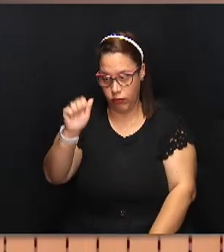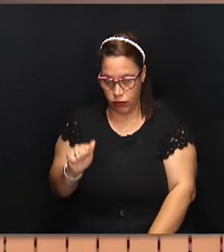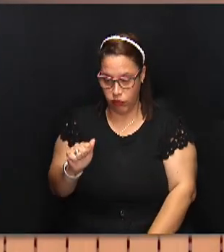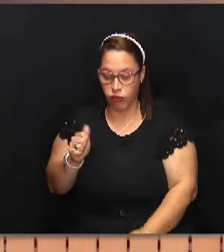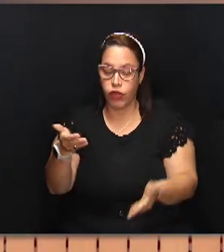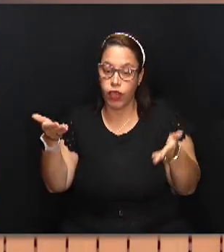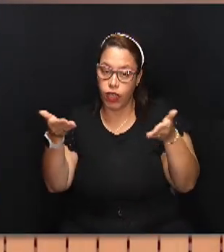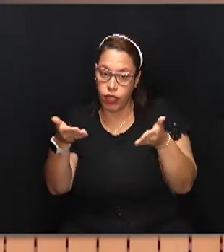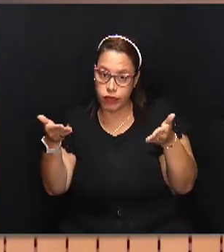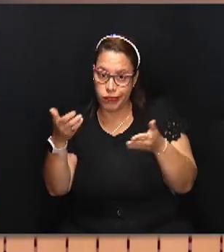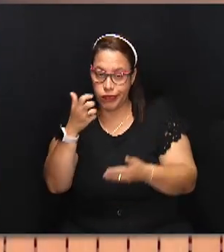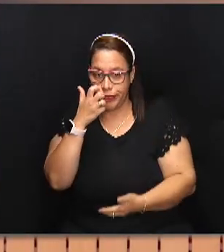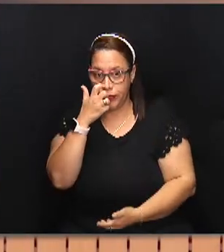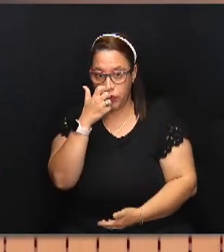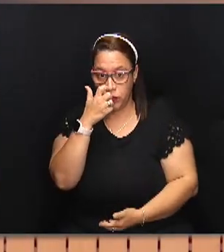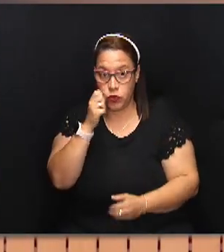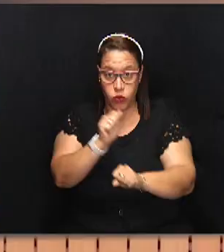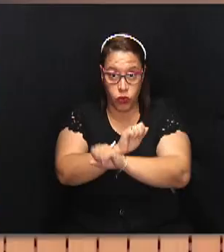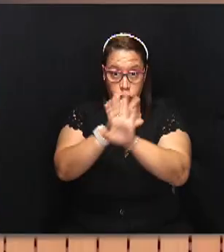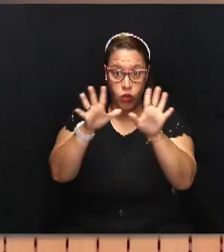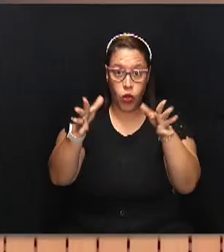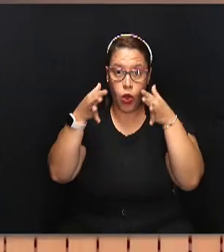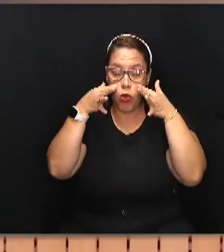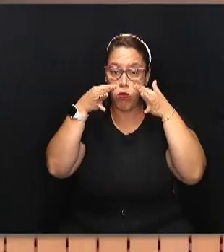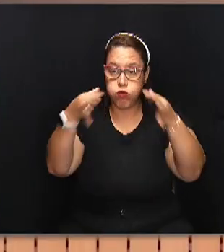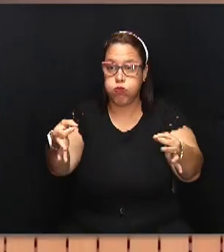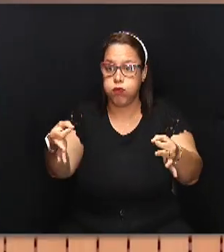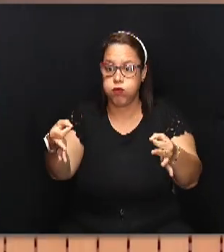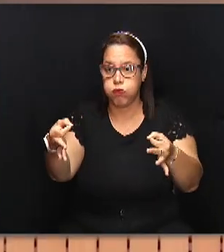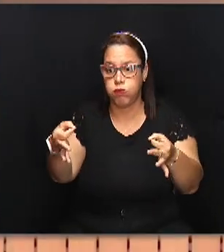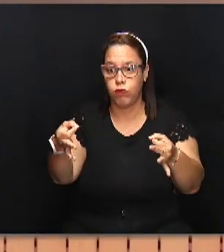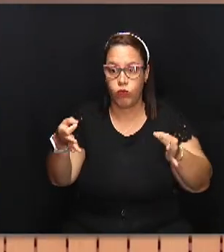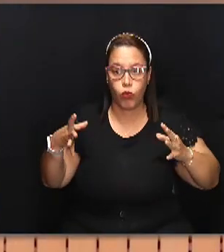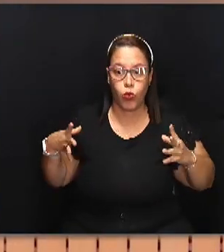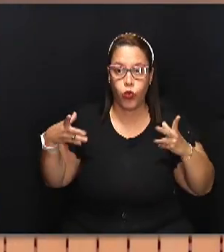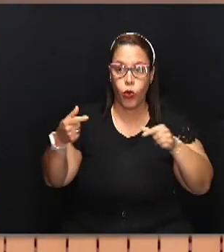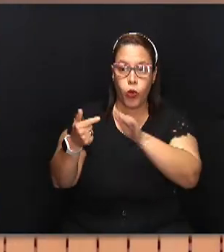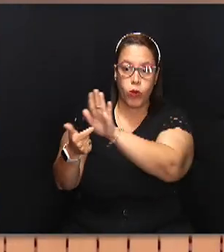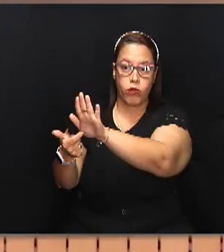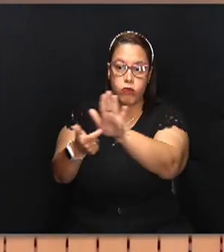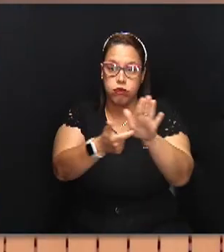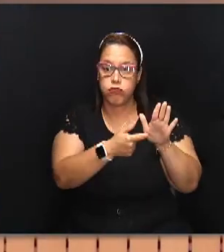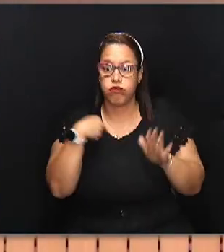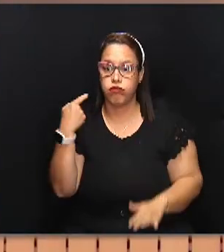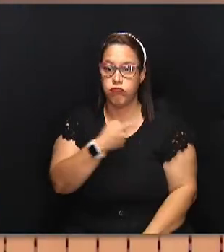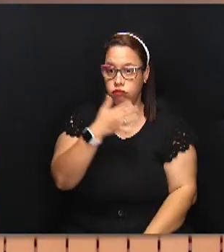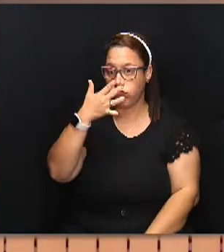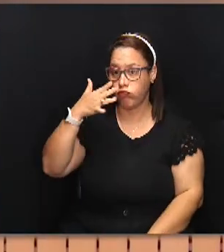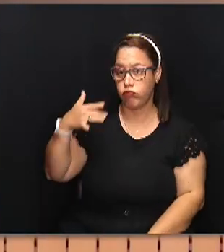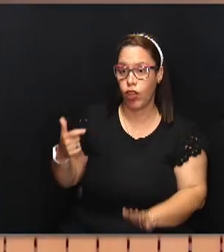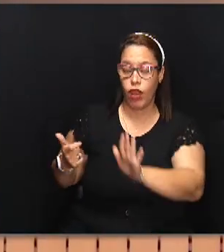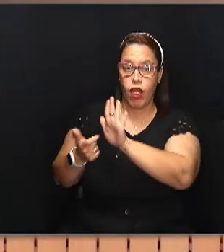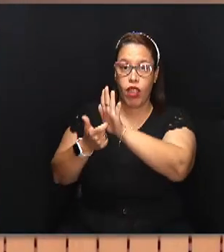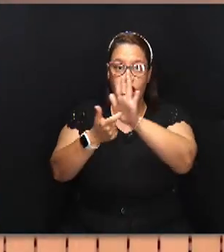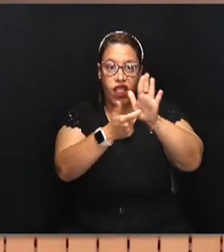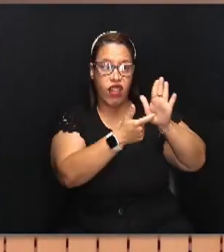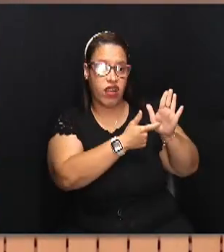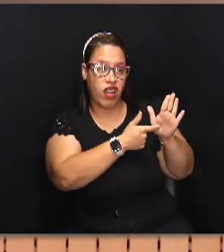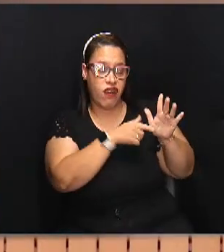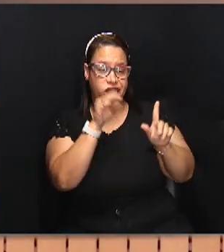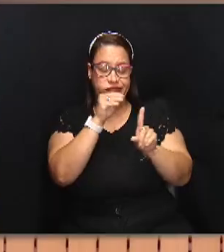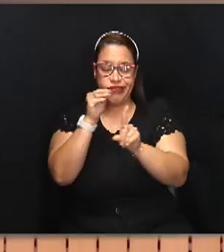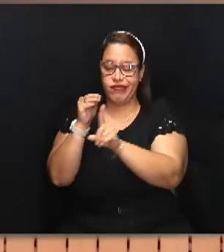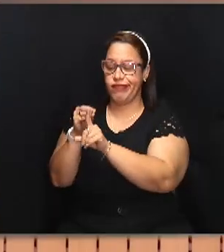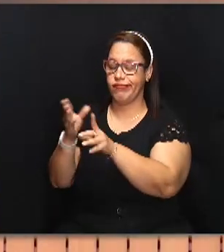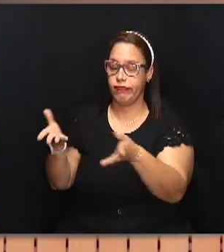esse caso foi estarrecedor, chamou muita atenção de todos, mostrando como nossas crianças estão expostas e como